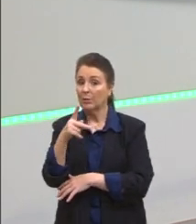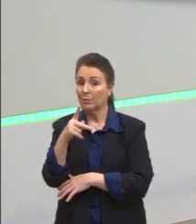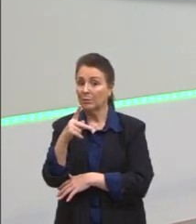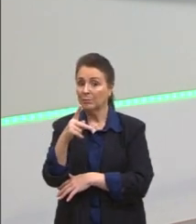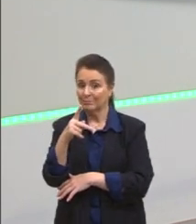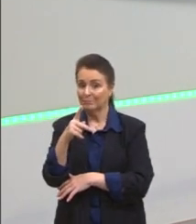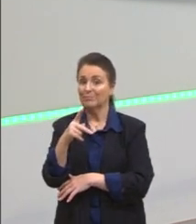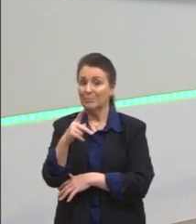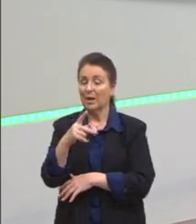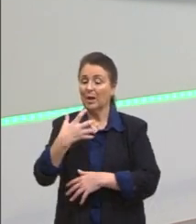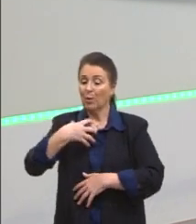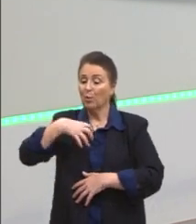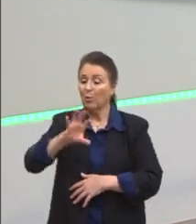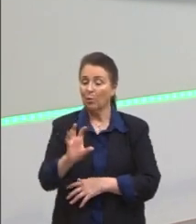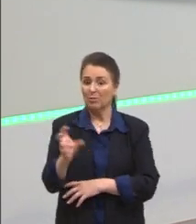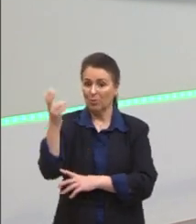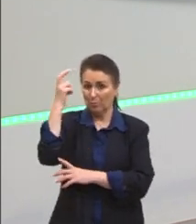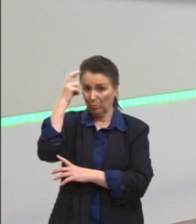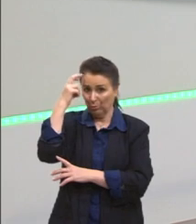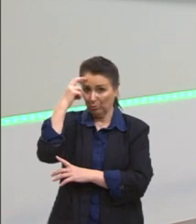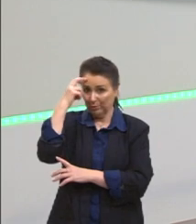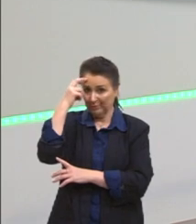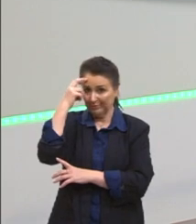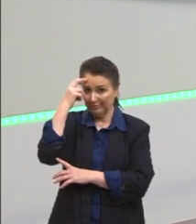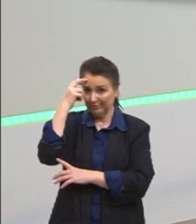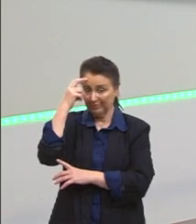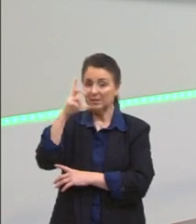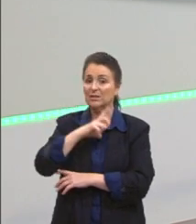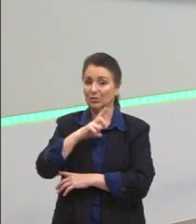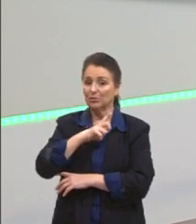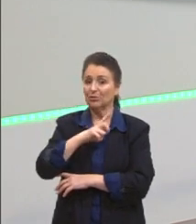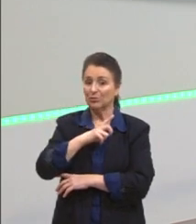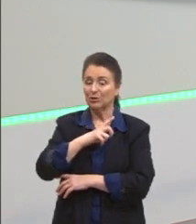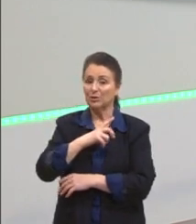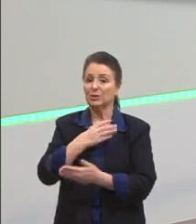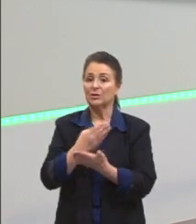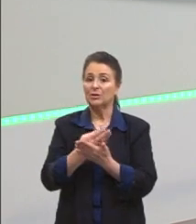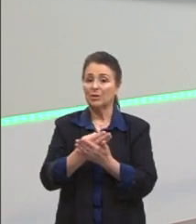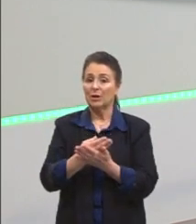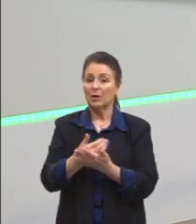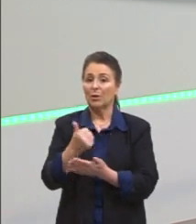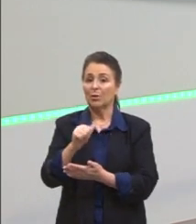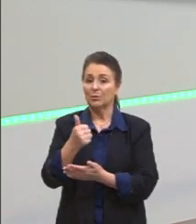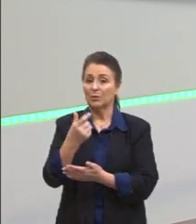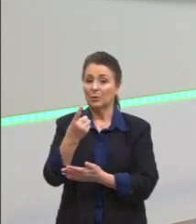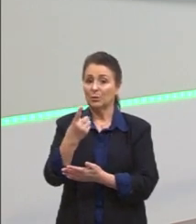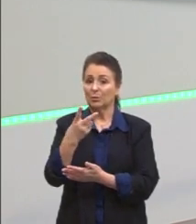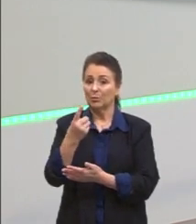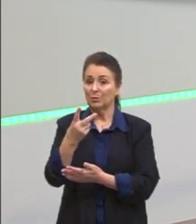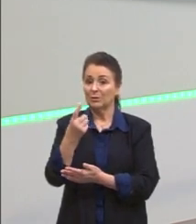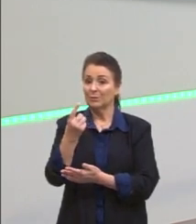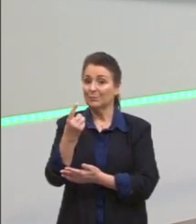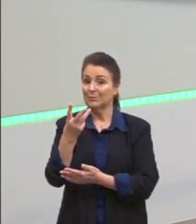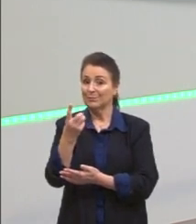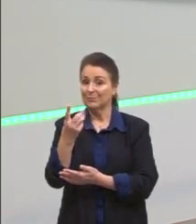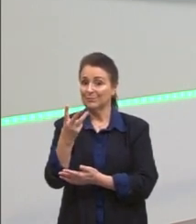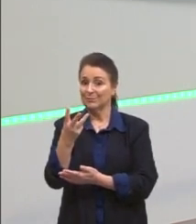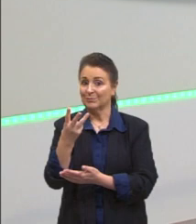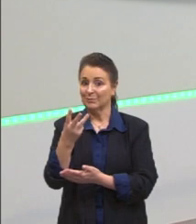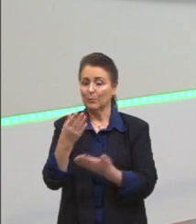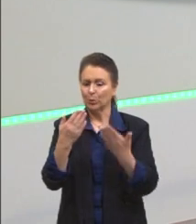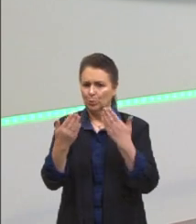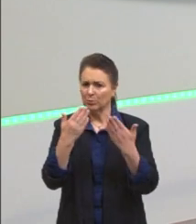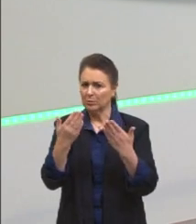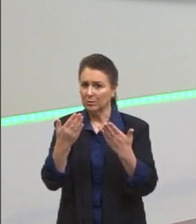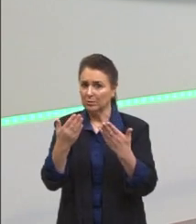né no movimento contracultural nós discutimos nessas aulas 11 12 13 então se você tem dúvida quer saber algumas